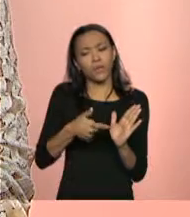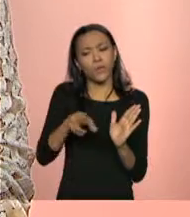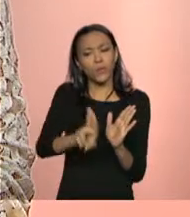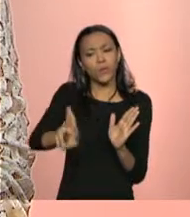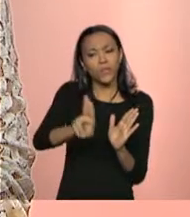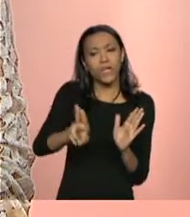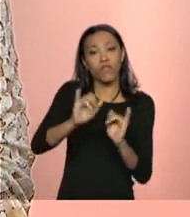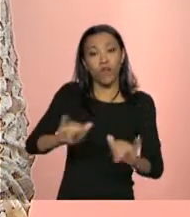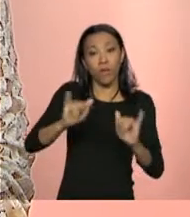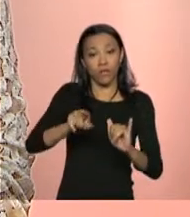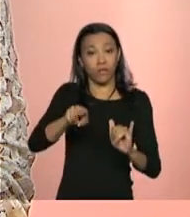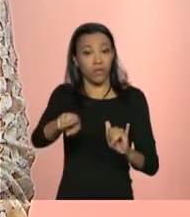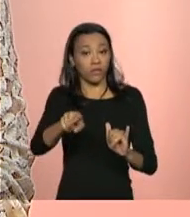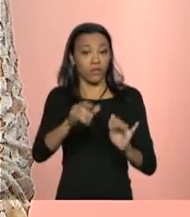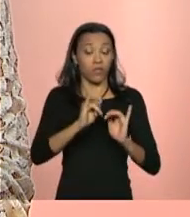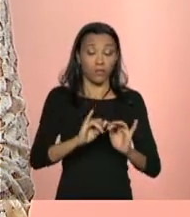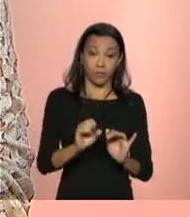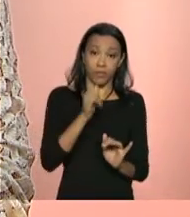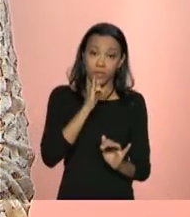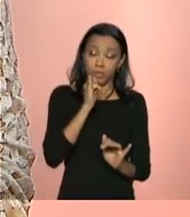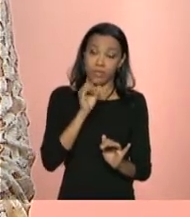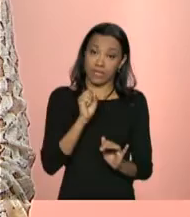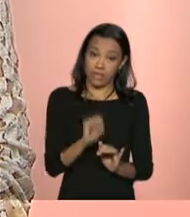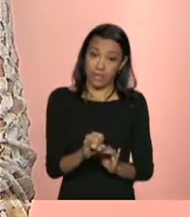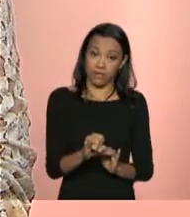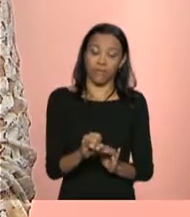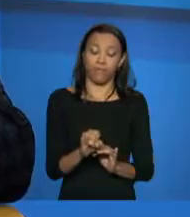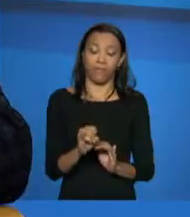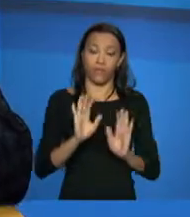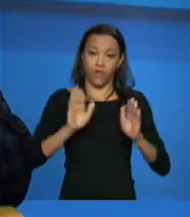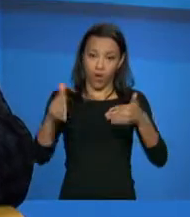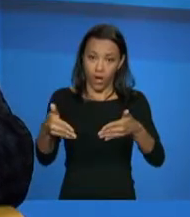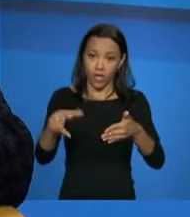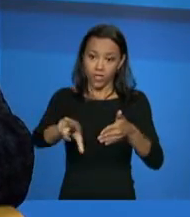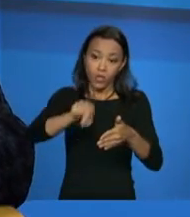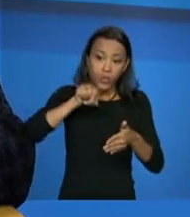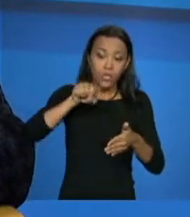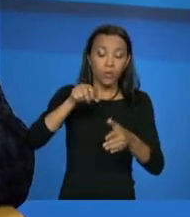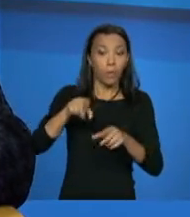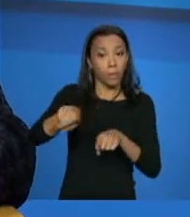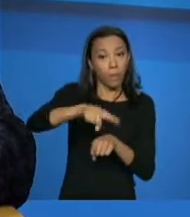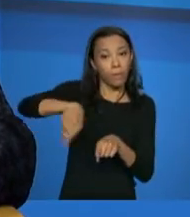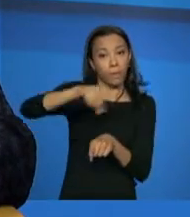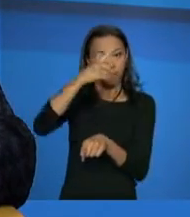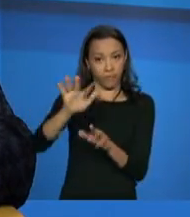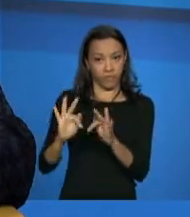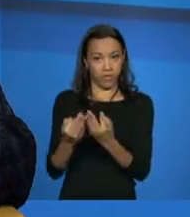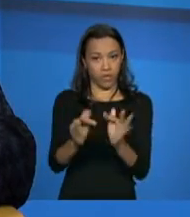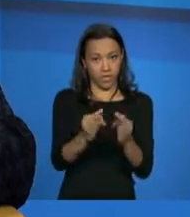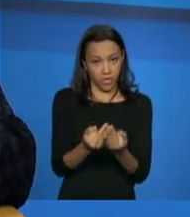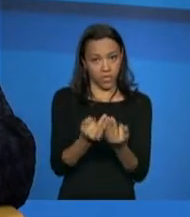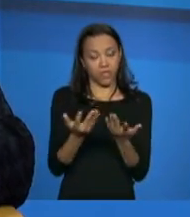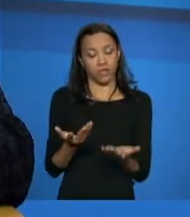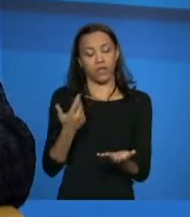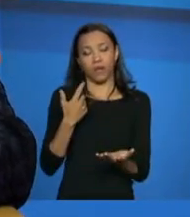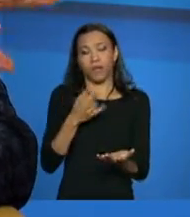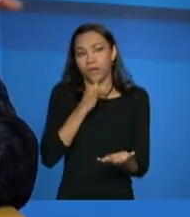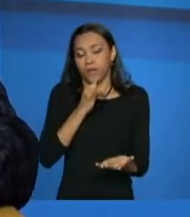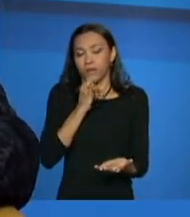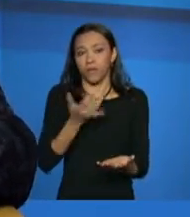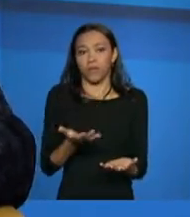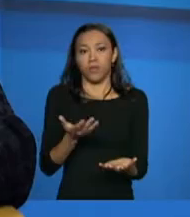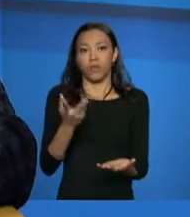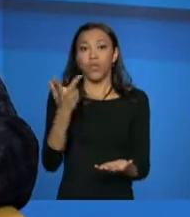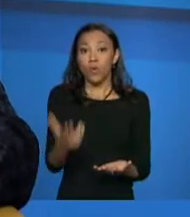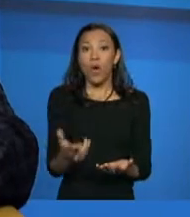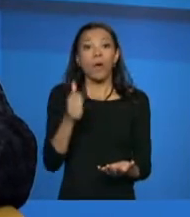de informação. Então, se ele está, naquele momento, especificamente selecionando beneficiário, ele vai olhar, pode eventualmente olhar, por exemplo, como o